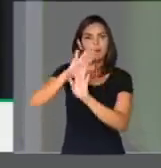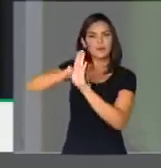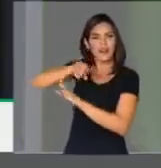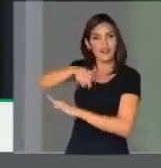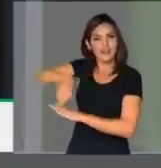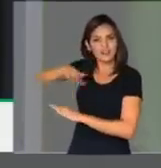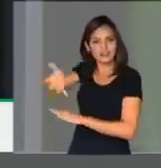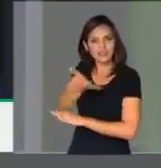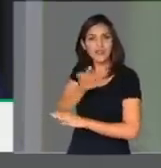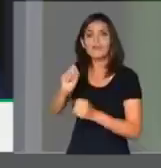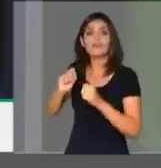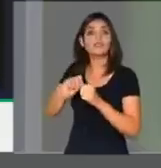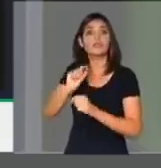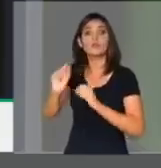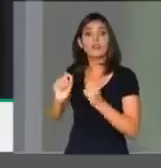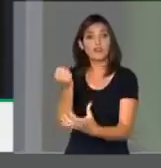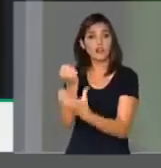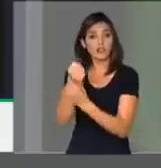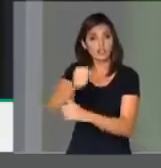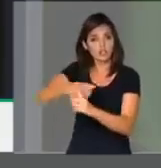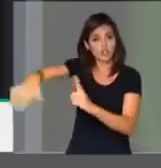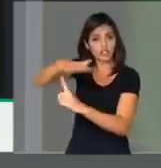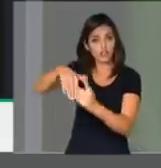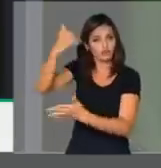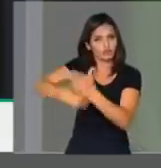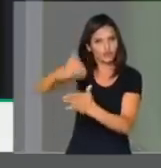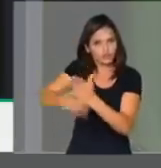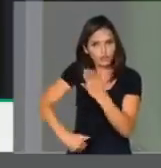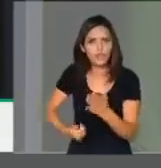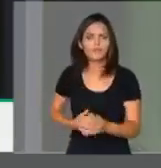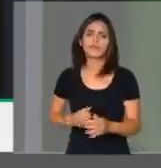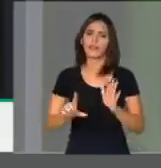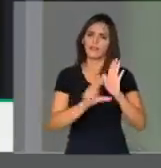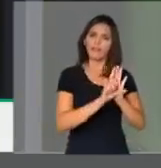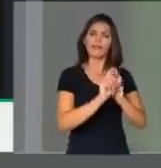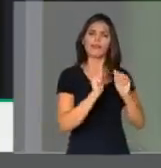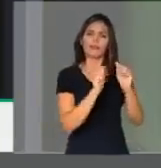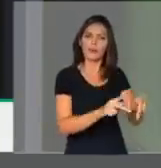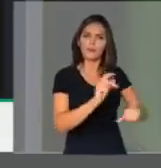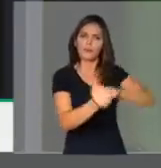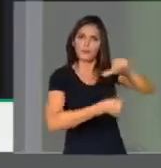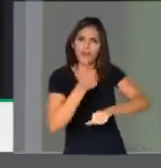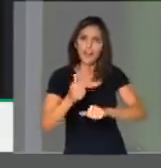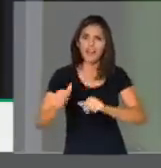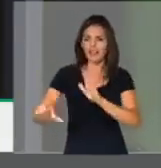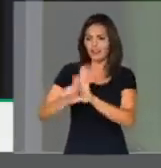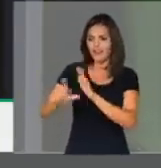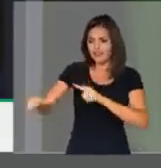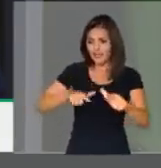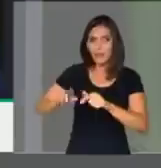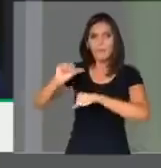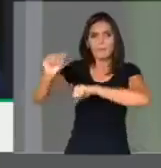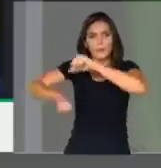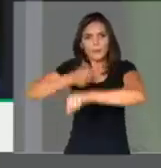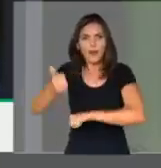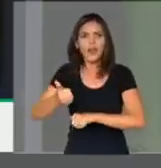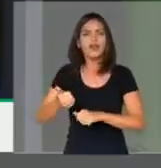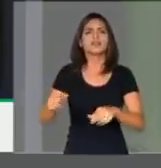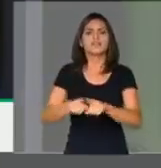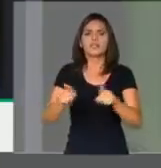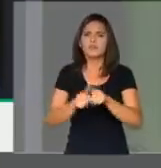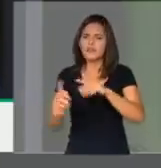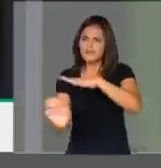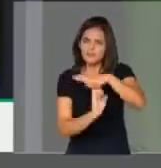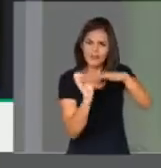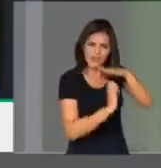brasileiro nas suas garantias sociais, com reforma da Previdência, reforma trabalhista, rodadas de